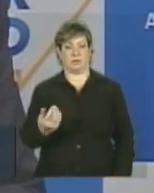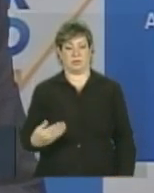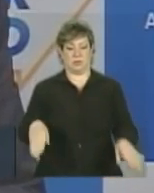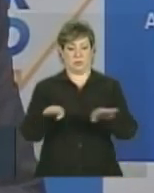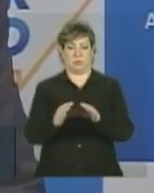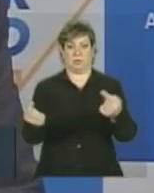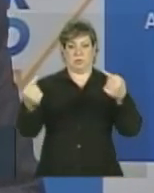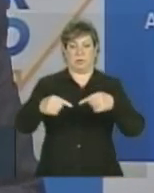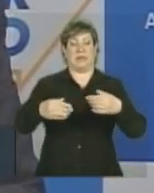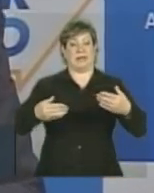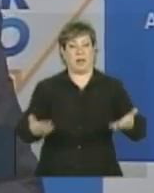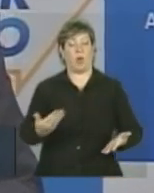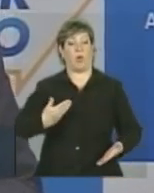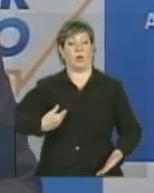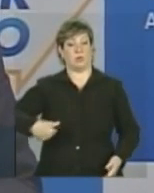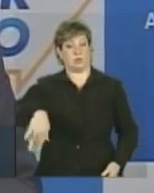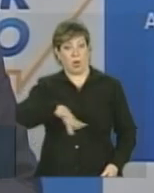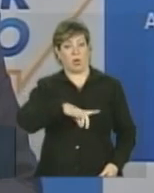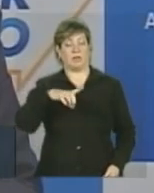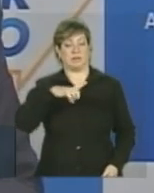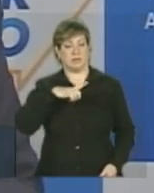competitividade. Portanto,